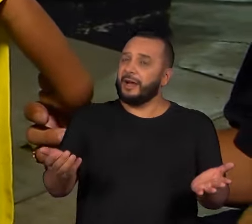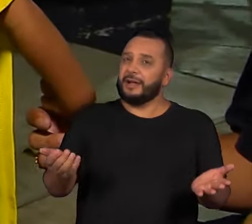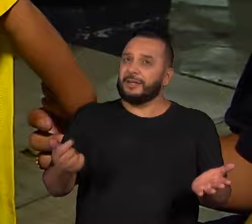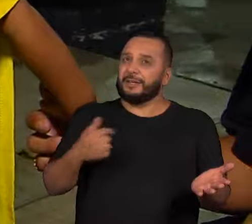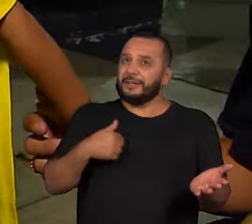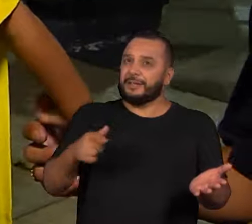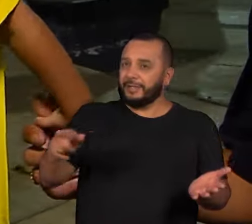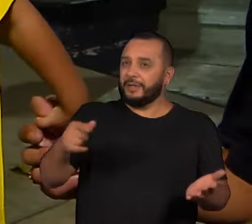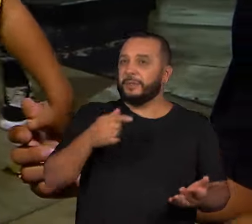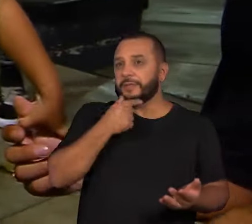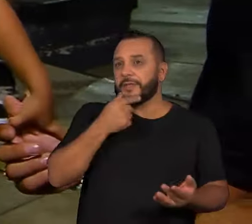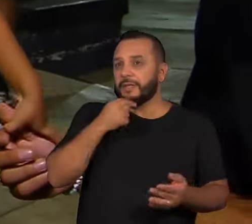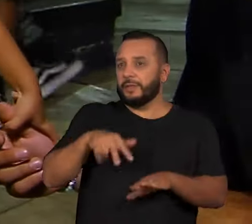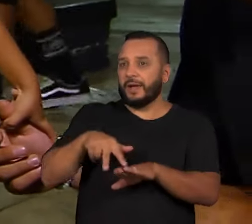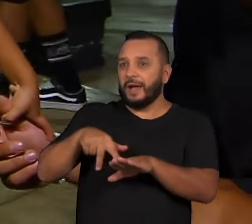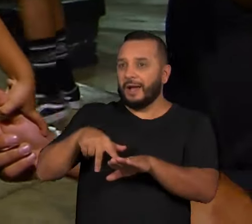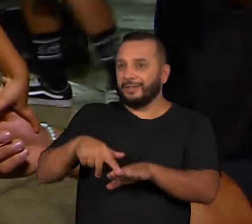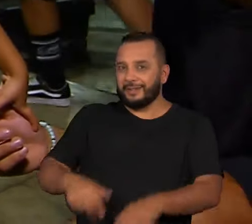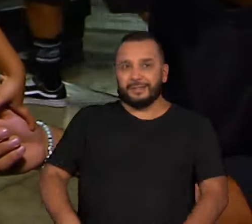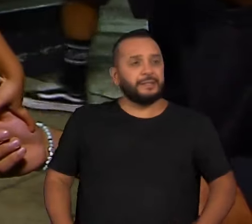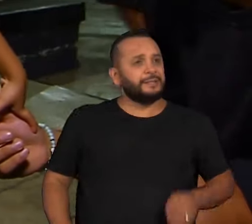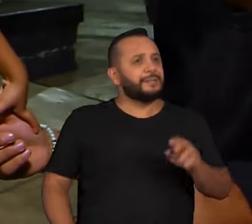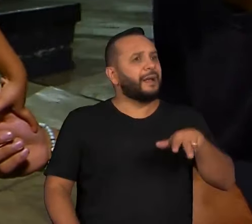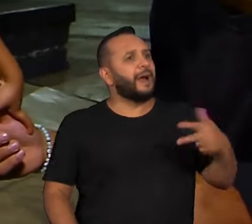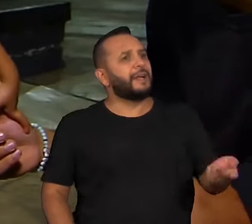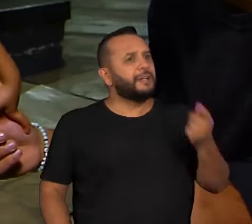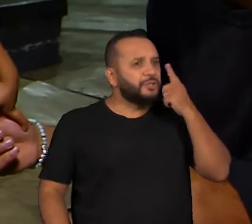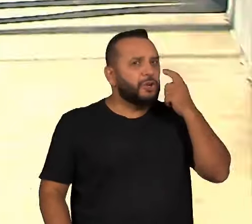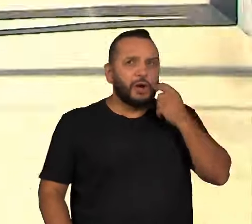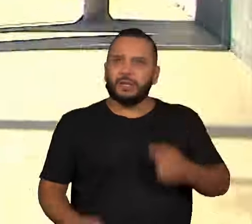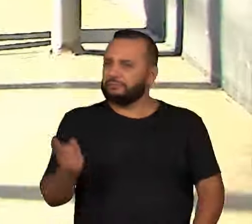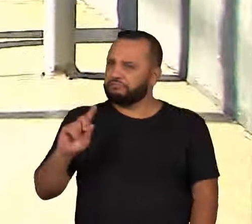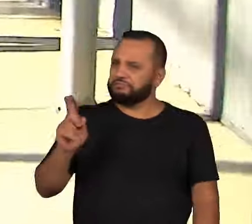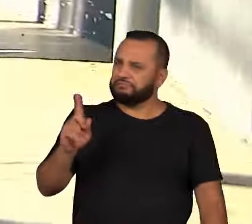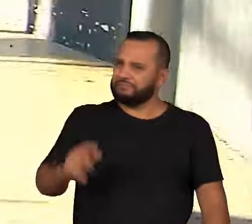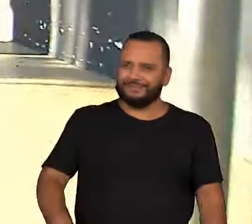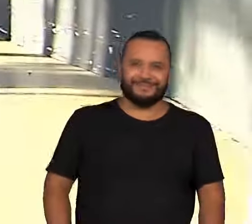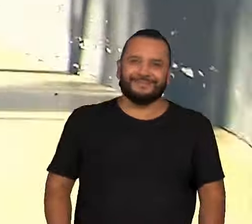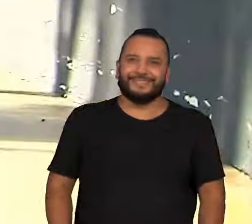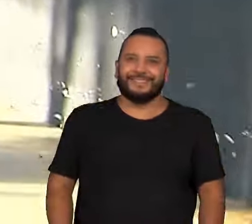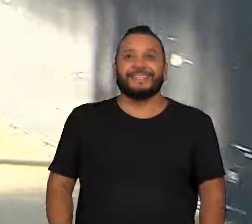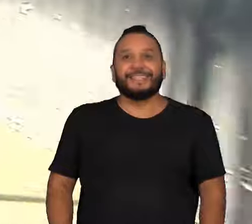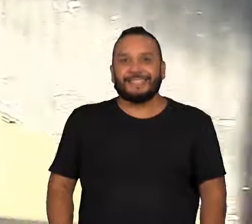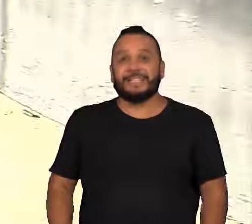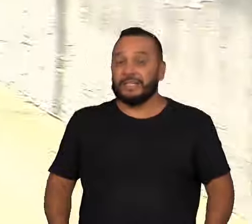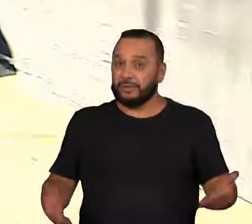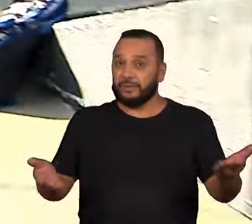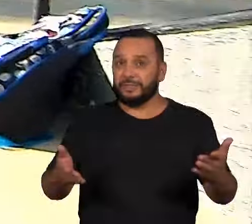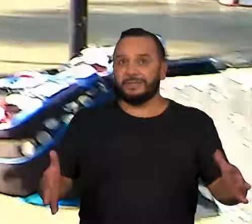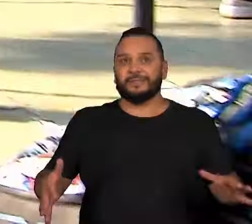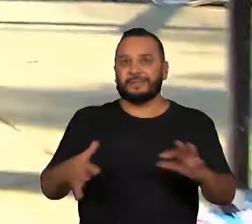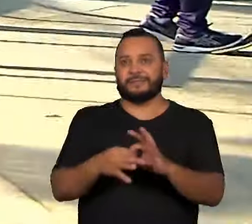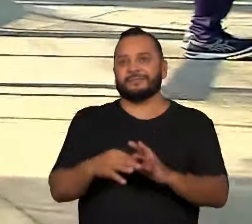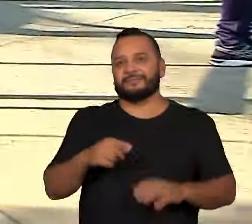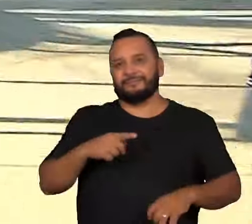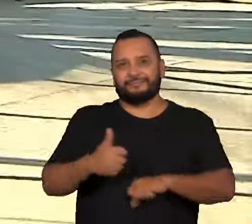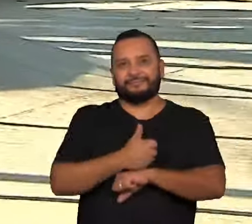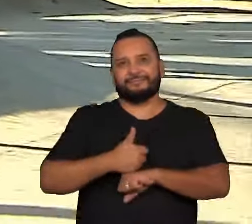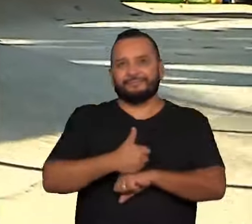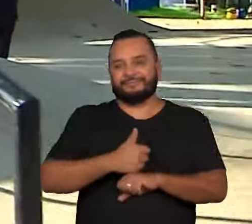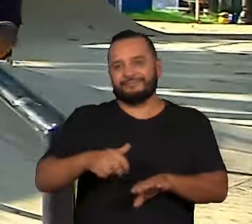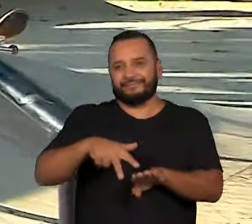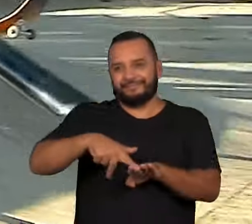anda. Mas e se cair, chora? Não. A palavra é integração. Hoje a gente tem aqui profissionais andando de skate. O